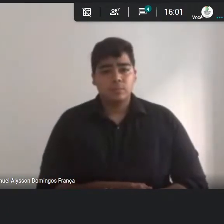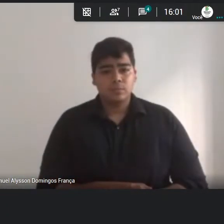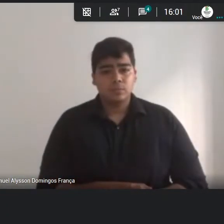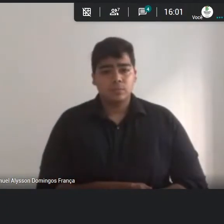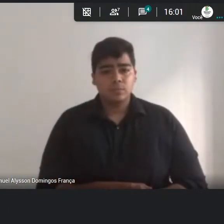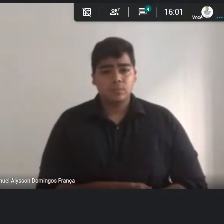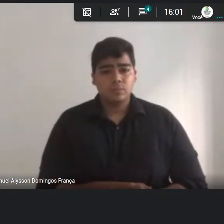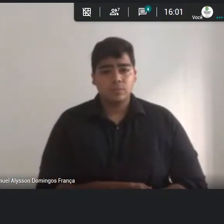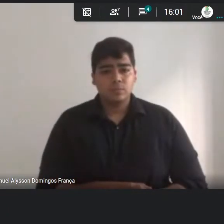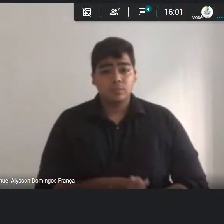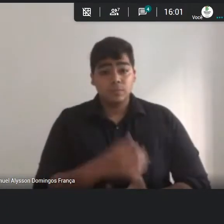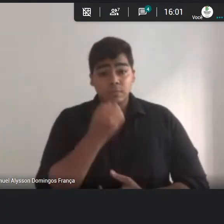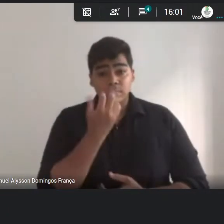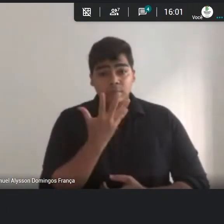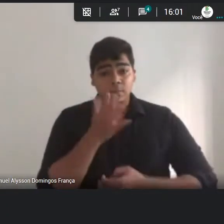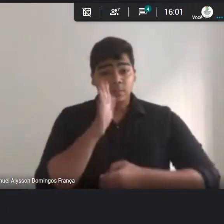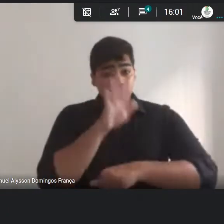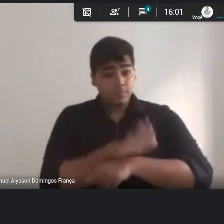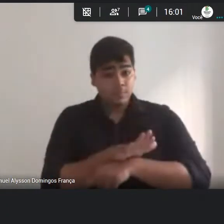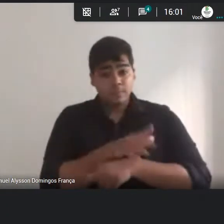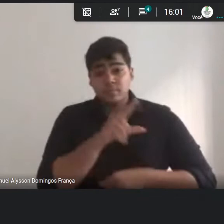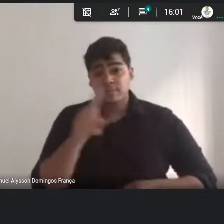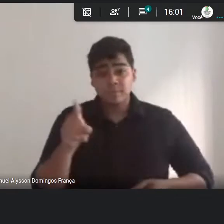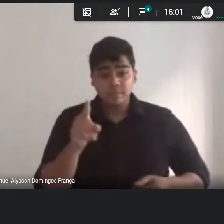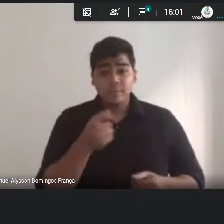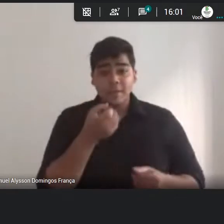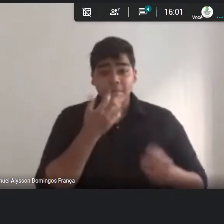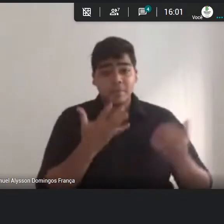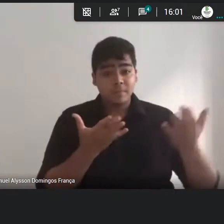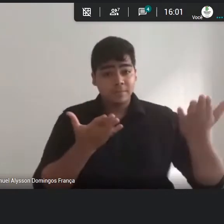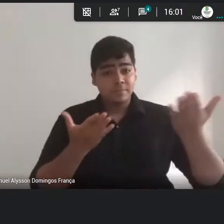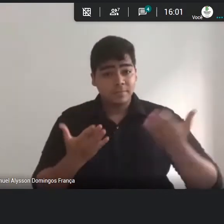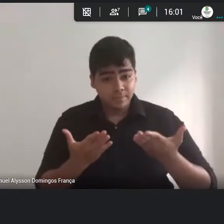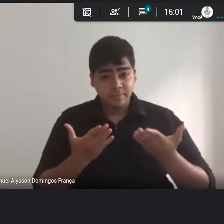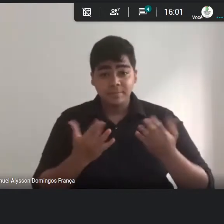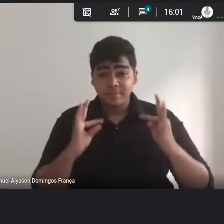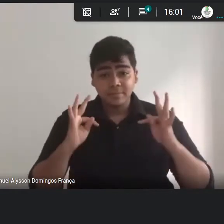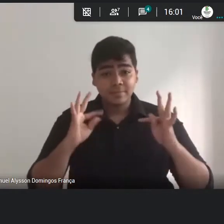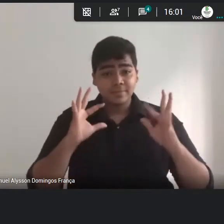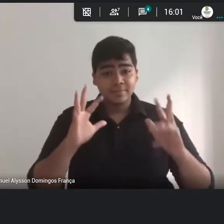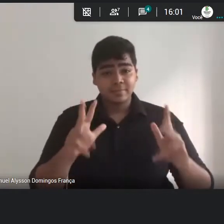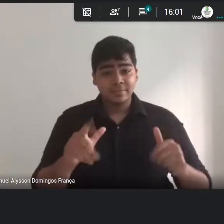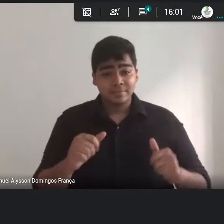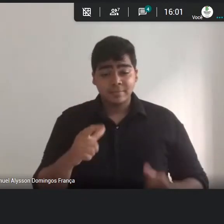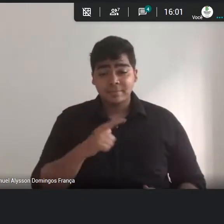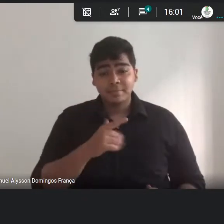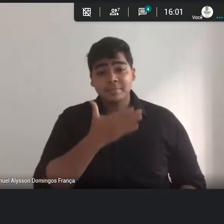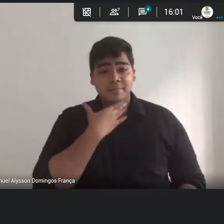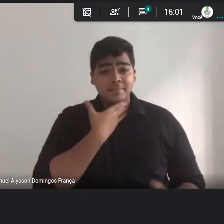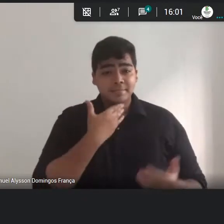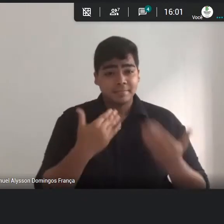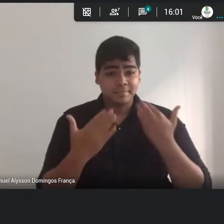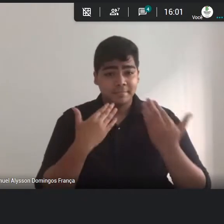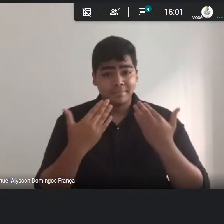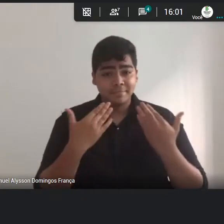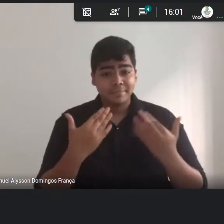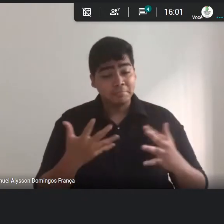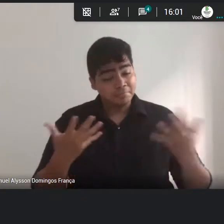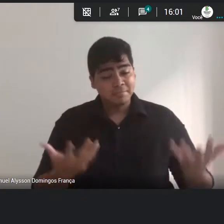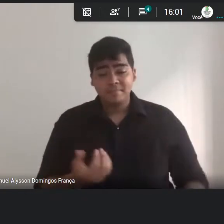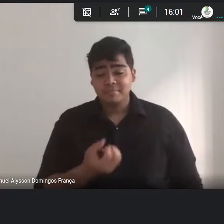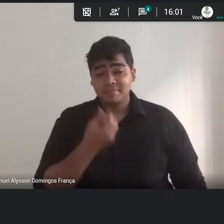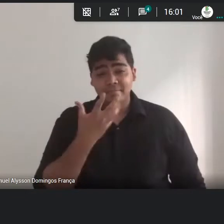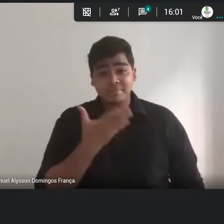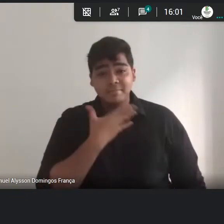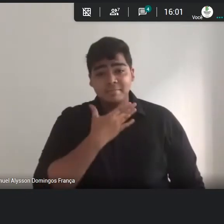Boa tarde, gente. Sejam muito bem-vindos e bem-vindas ao nosso bate-papo. E como bom bate-papo,